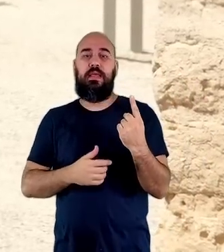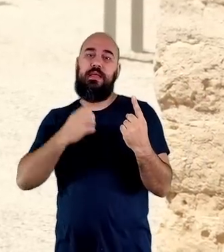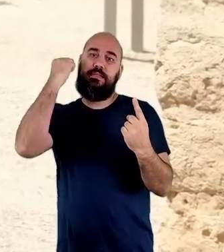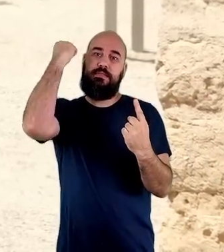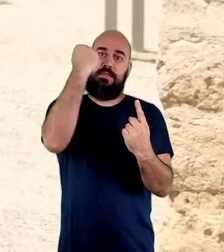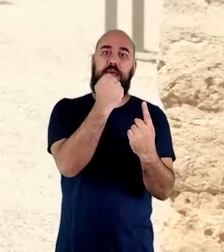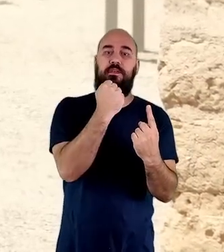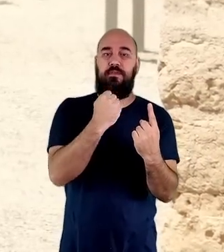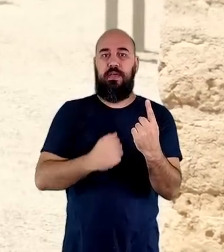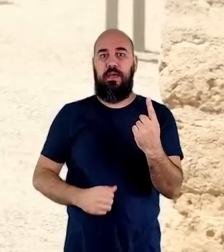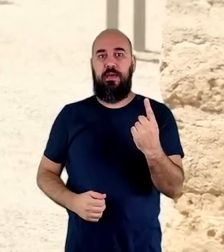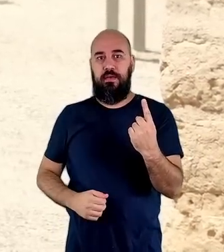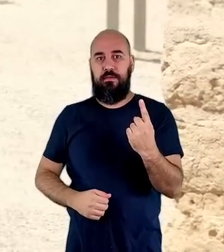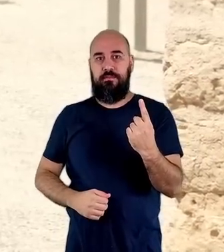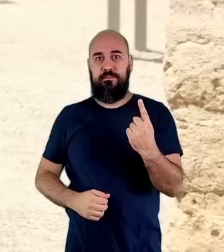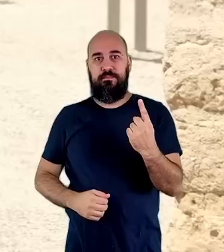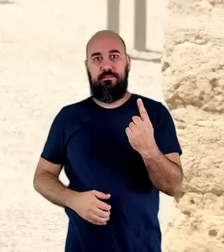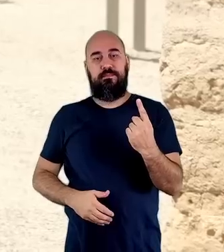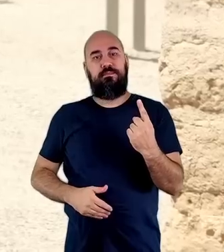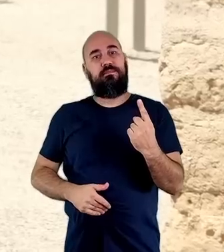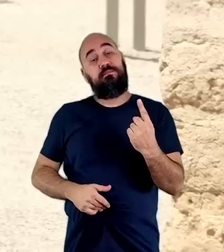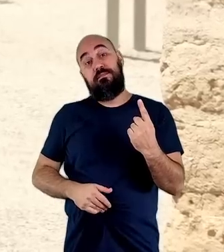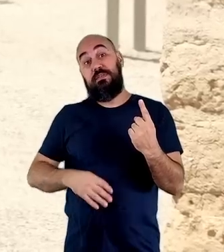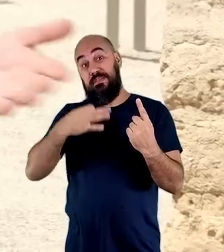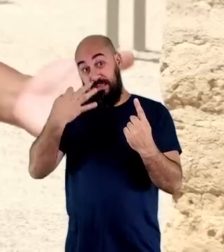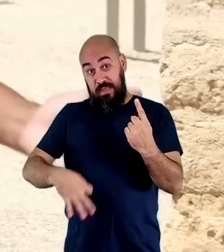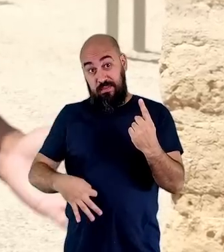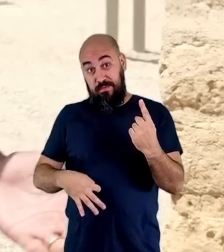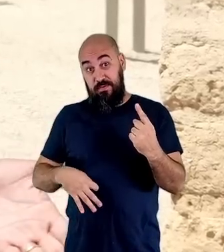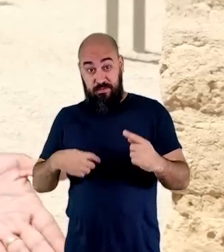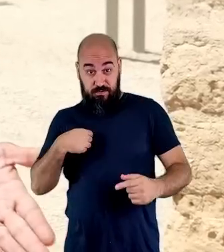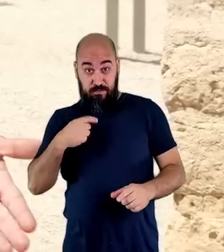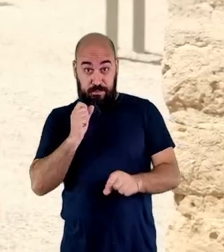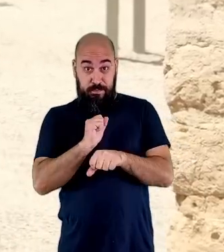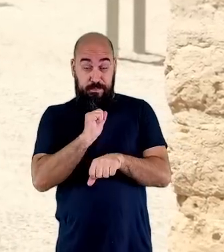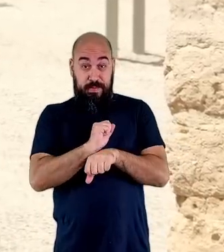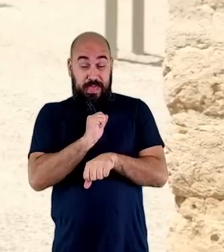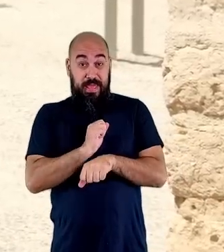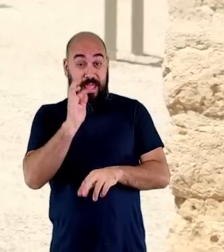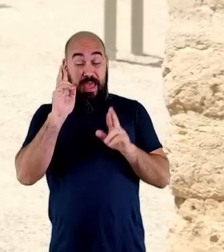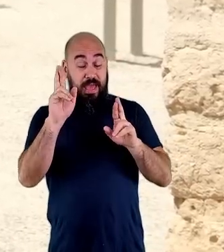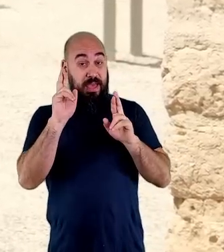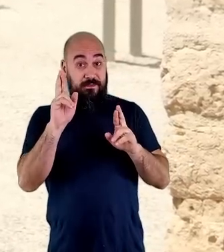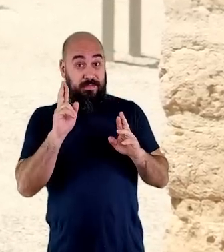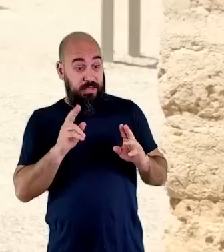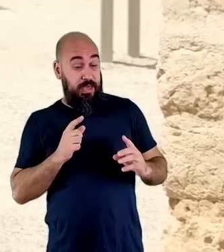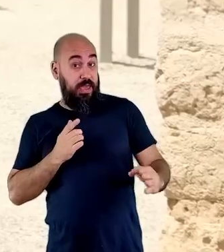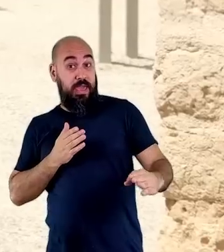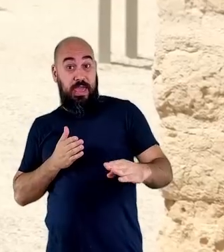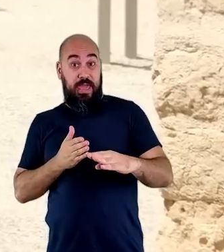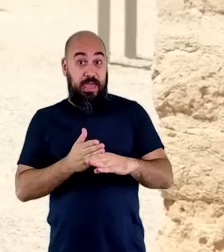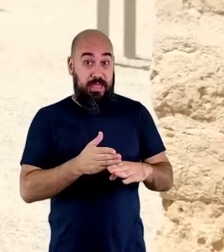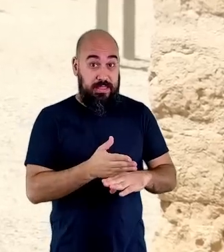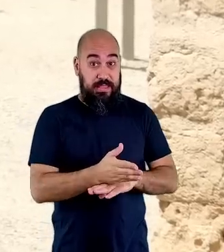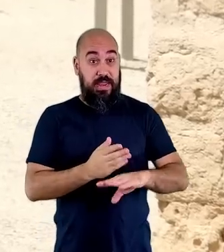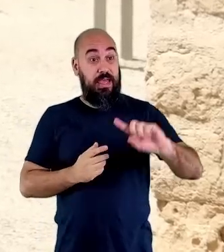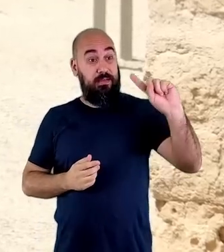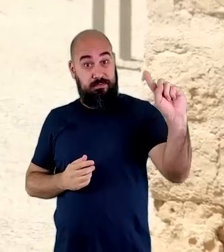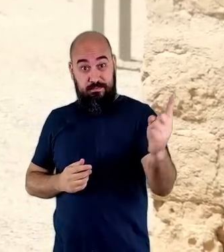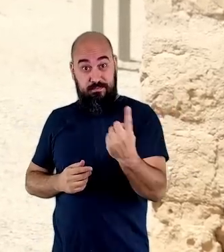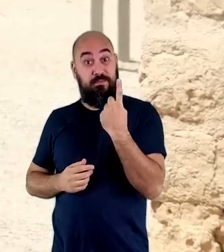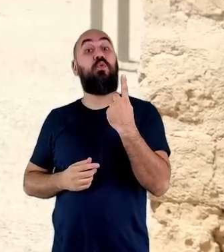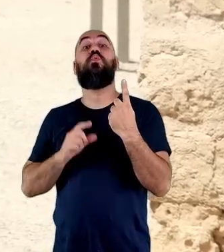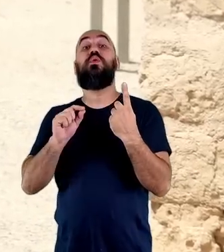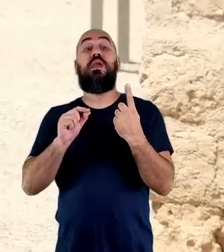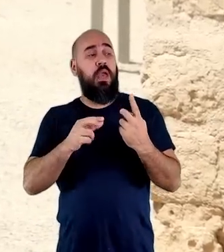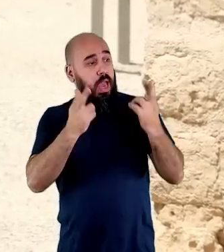Deus. Ele, quando falou isso, certamente estava esperando uma situação como esta que eu descrevi. Se você entra pela casa justamente por aqui,